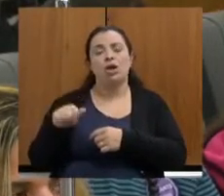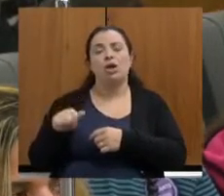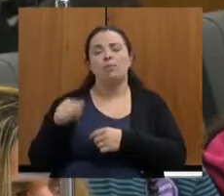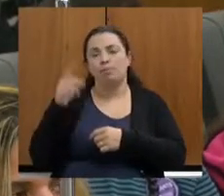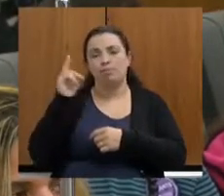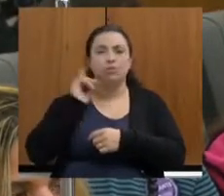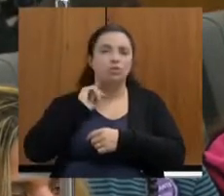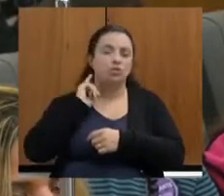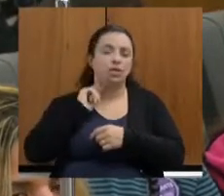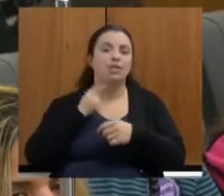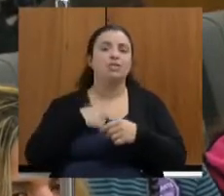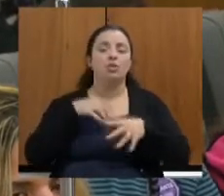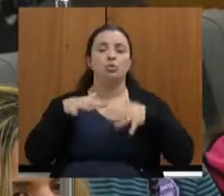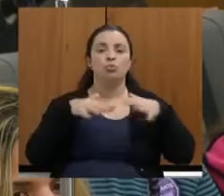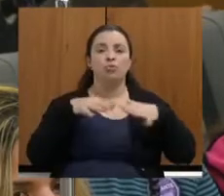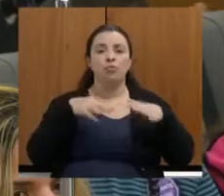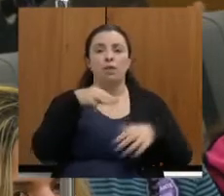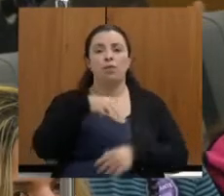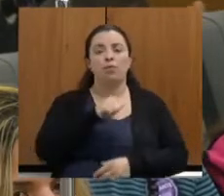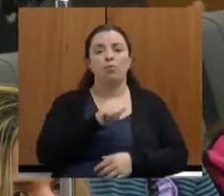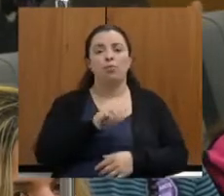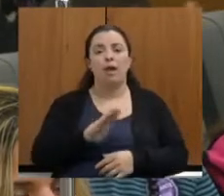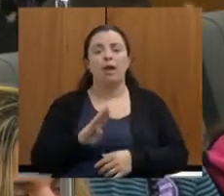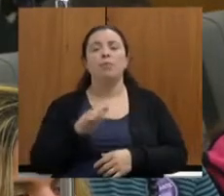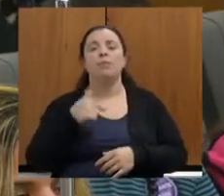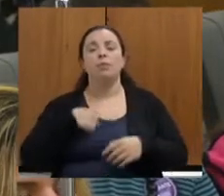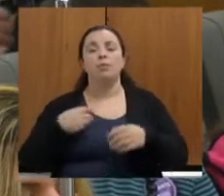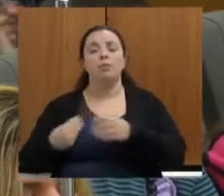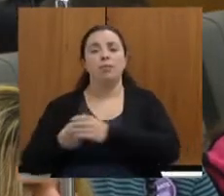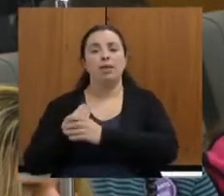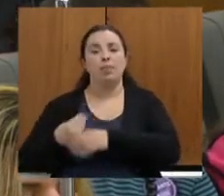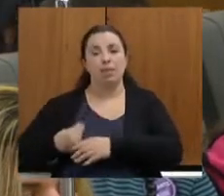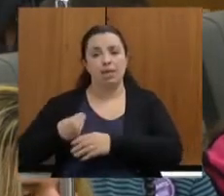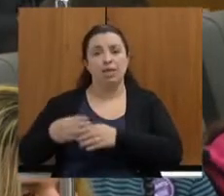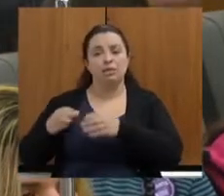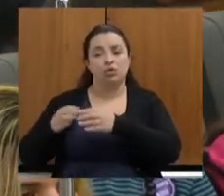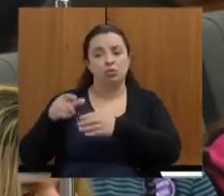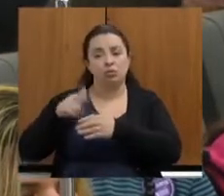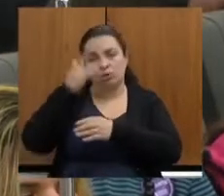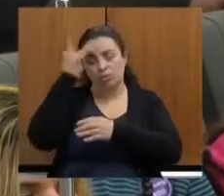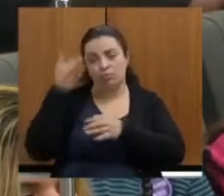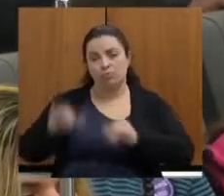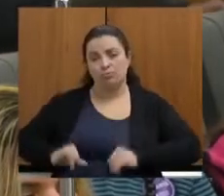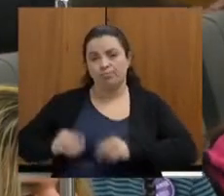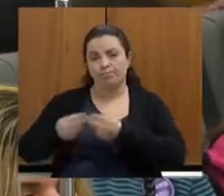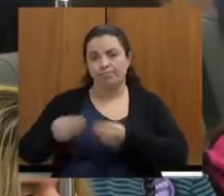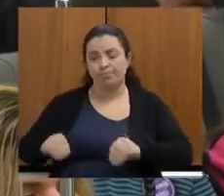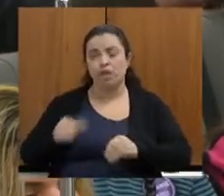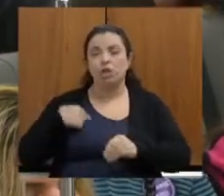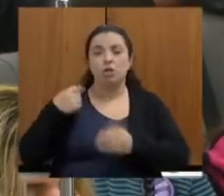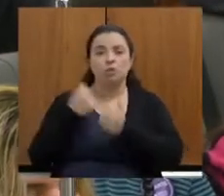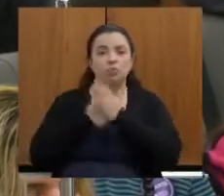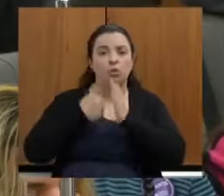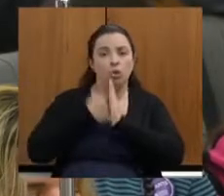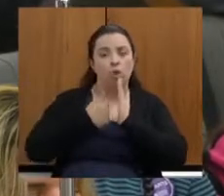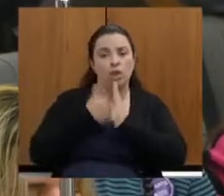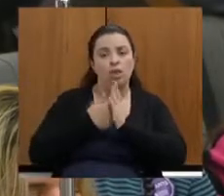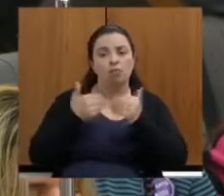ab-soul da comissão dos atingidos e estamos na luta em Deus de 2015